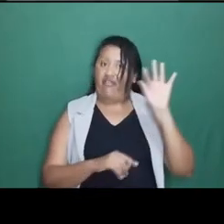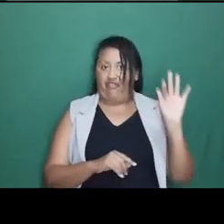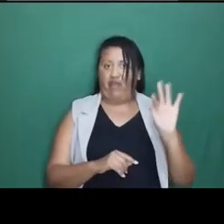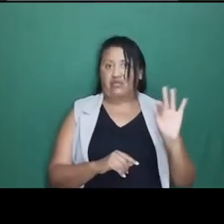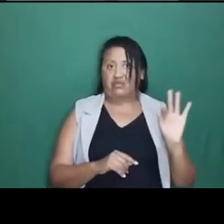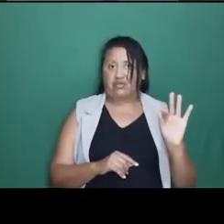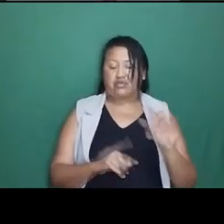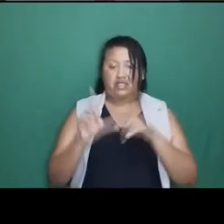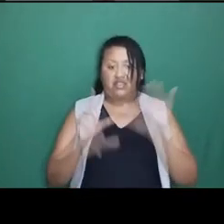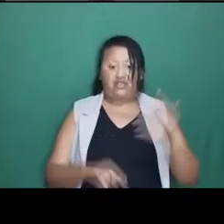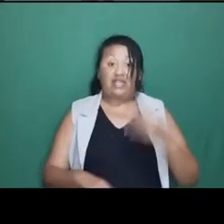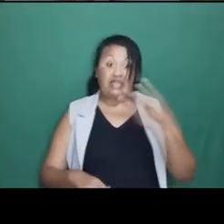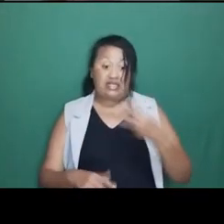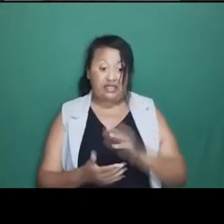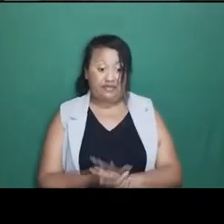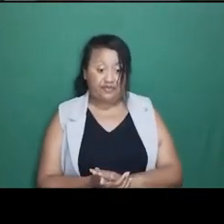sentença